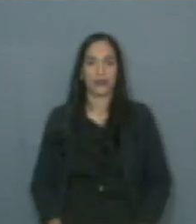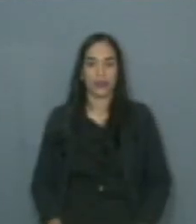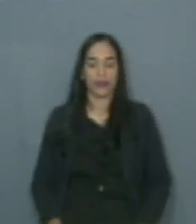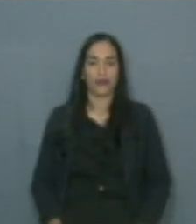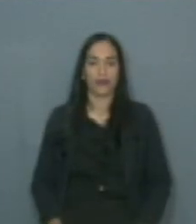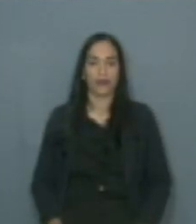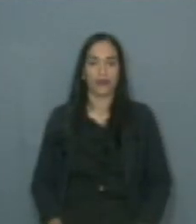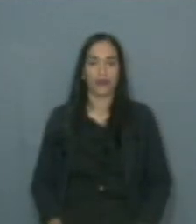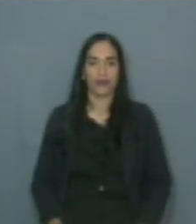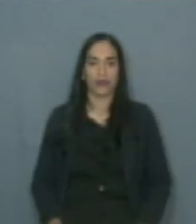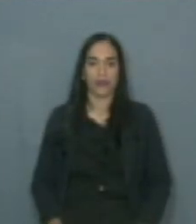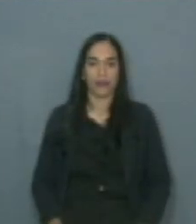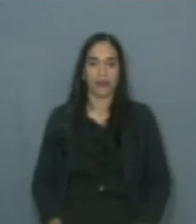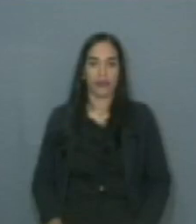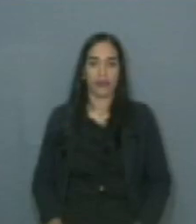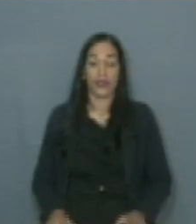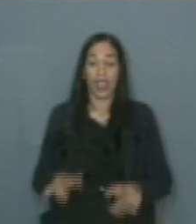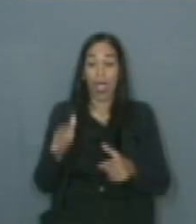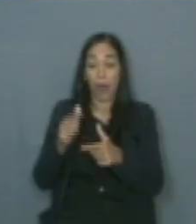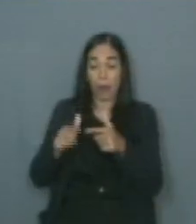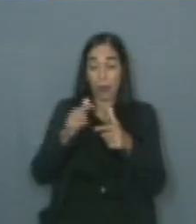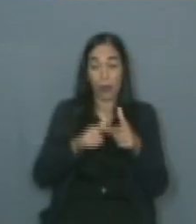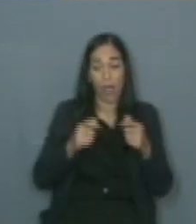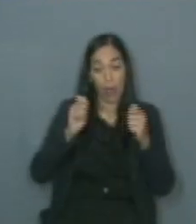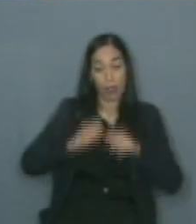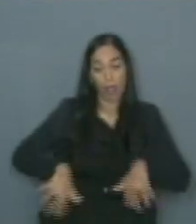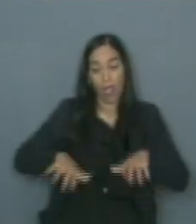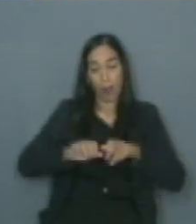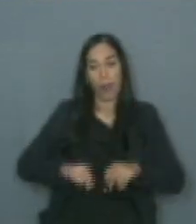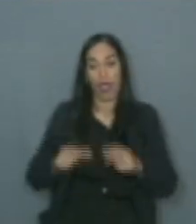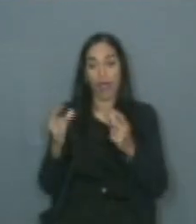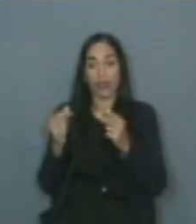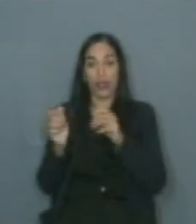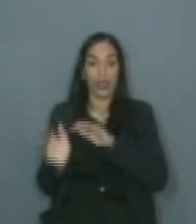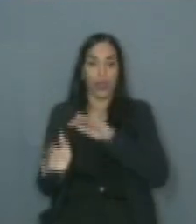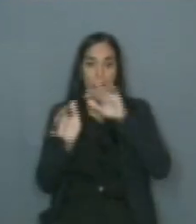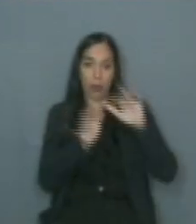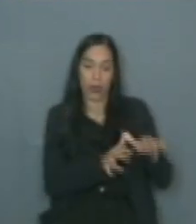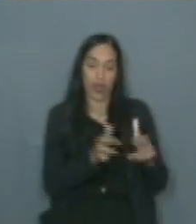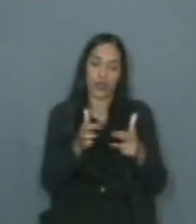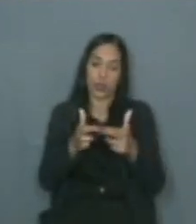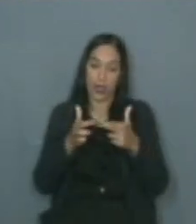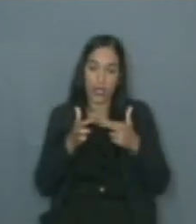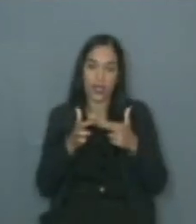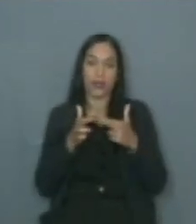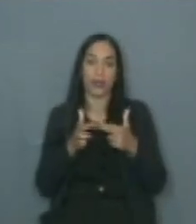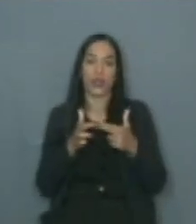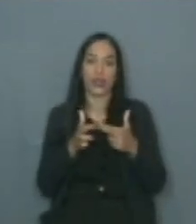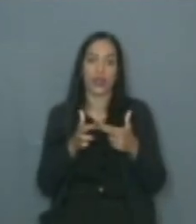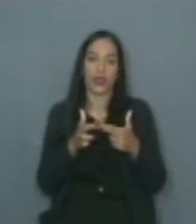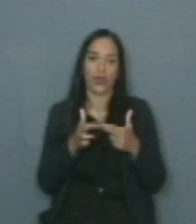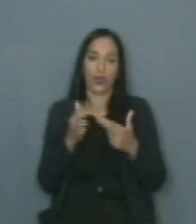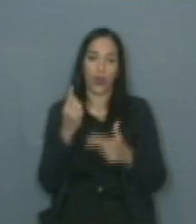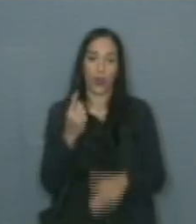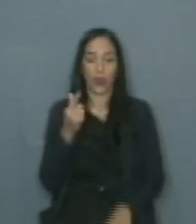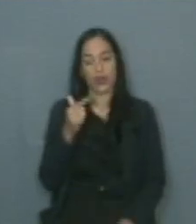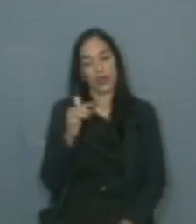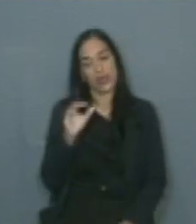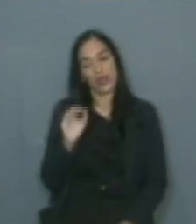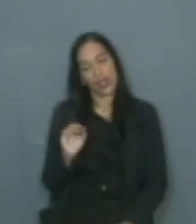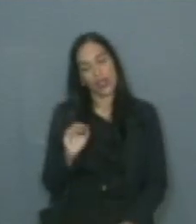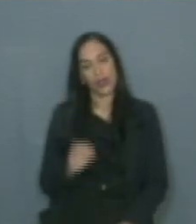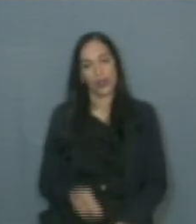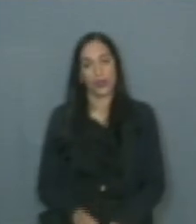nesse depósito é um descaso com o nosso dinheiro. Mas, presidente, já vou para o próximo requerimento. 170, por favor.